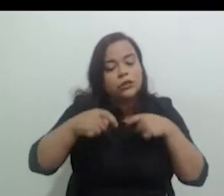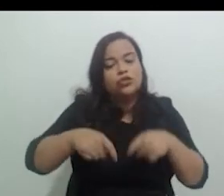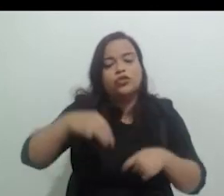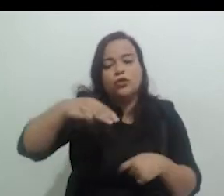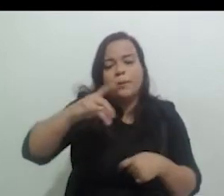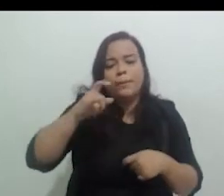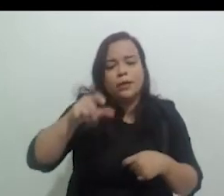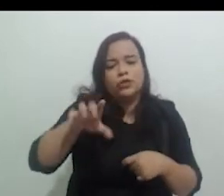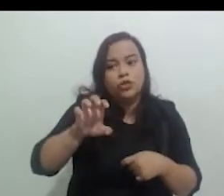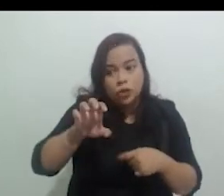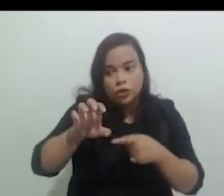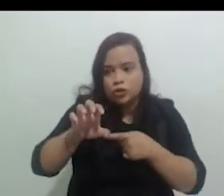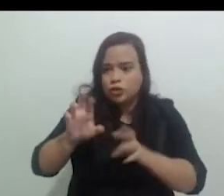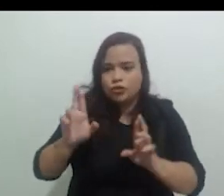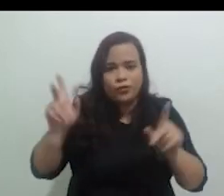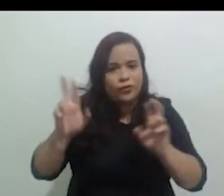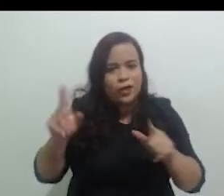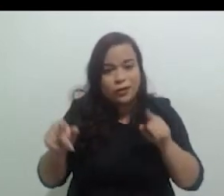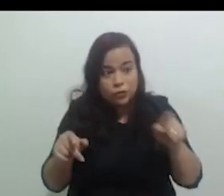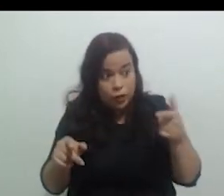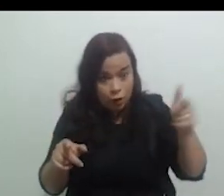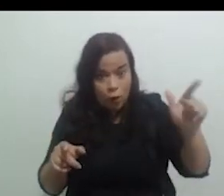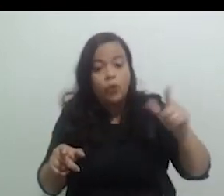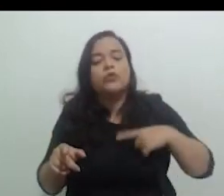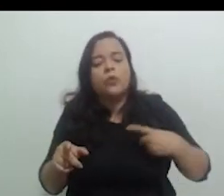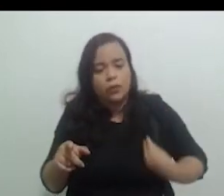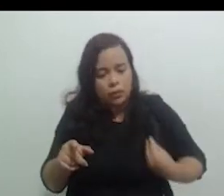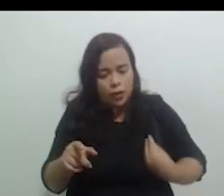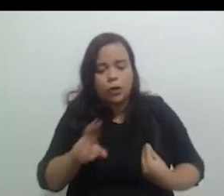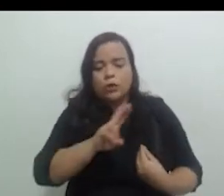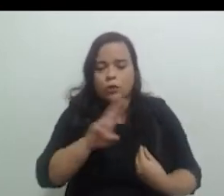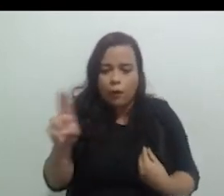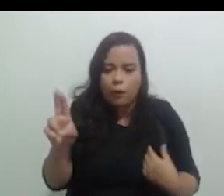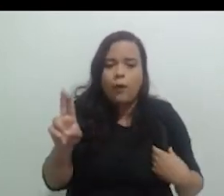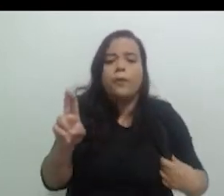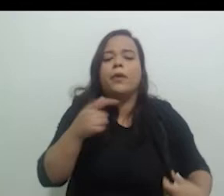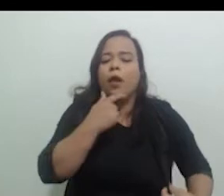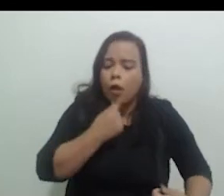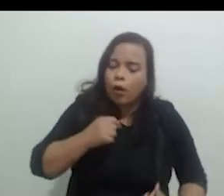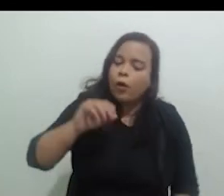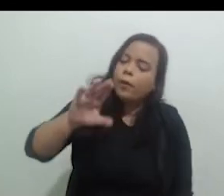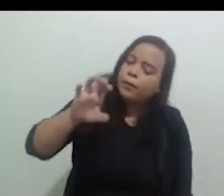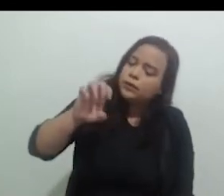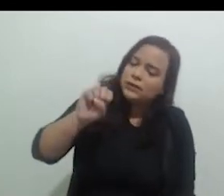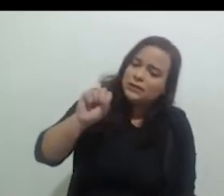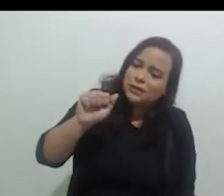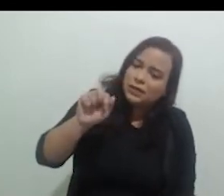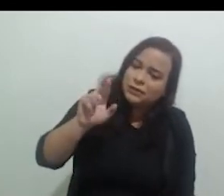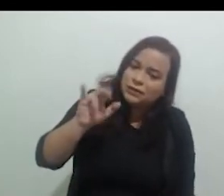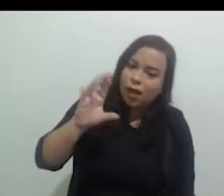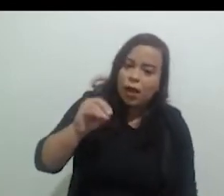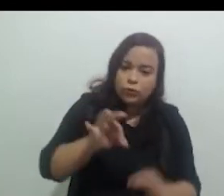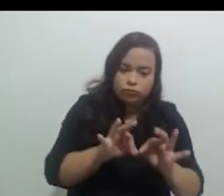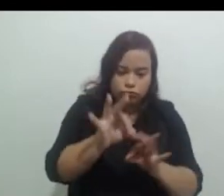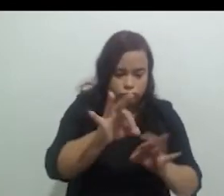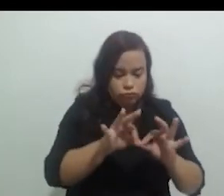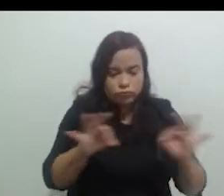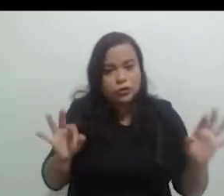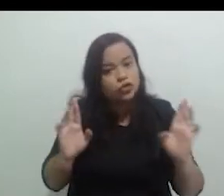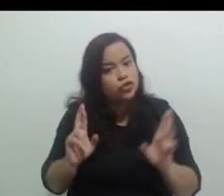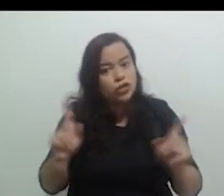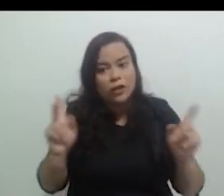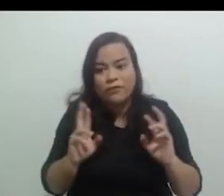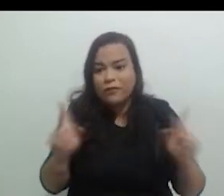Cesário, onde os limites são diversos, são diferentes dos limites da ação de uso capião, assim como